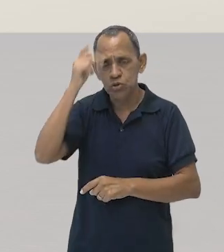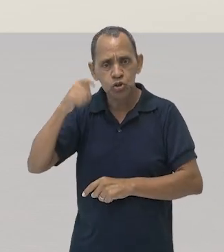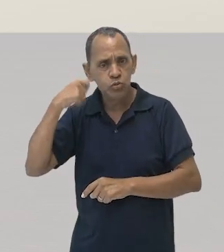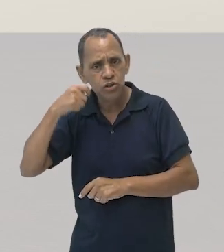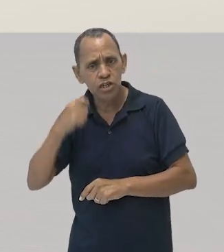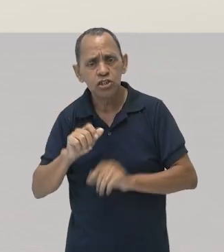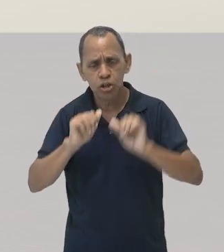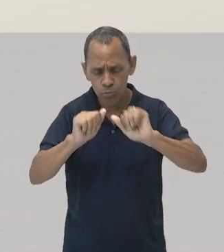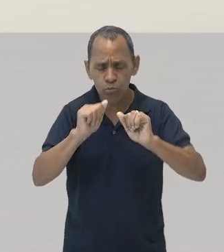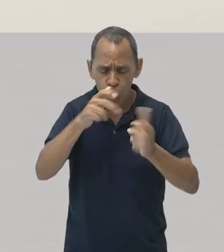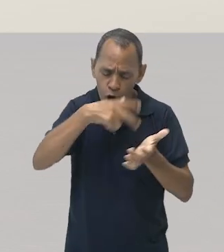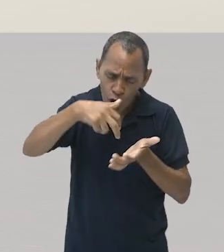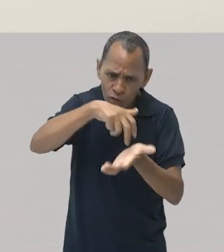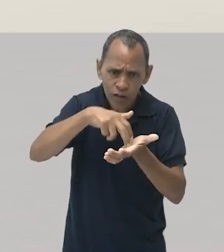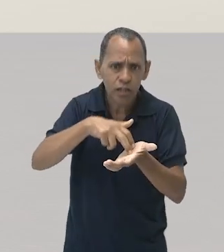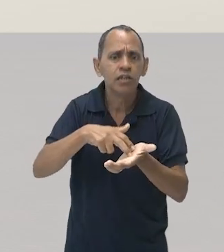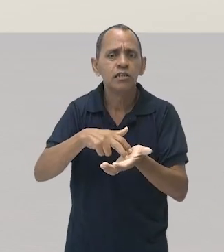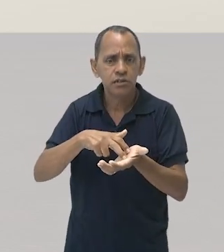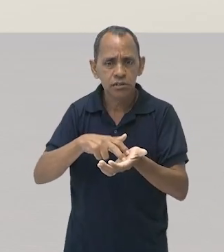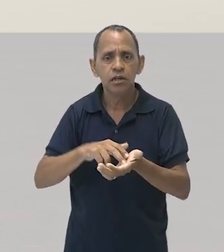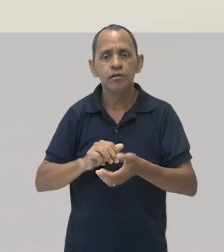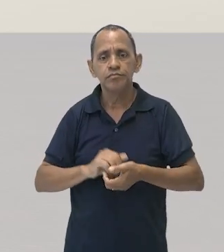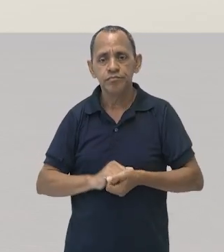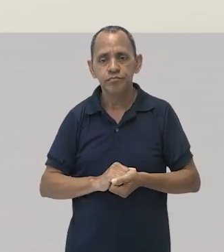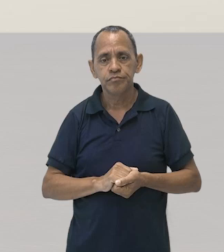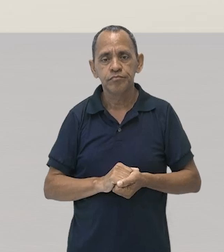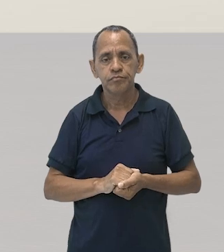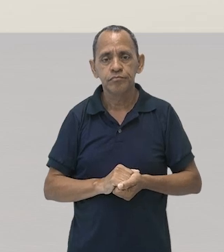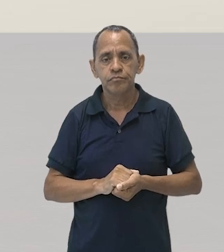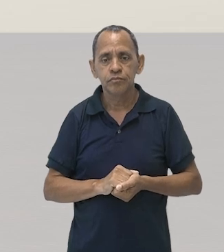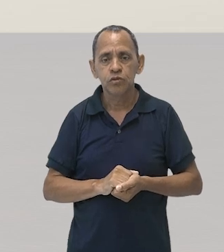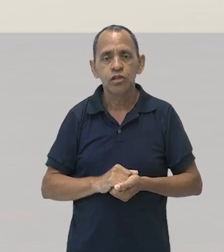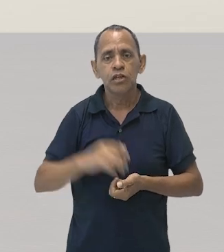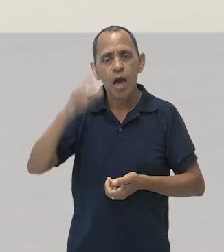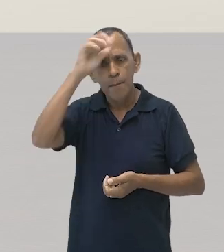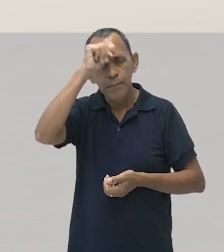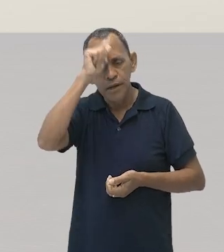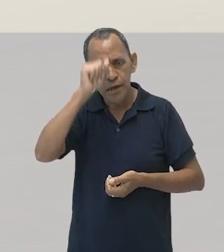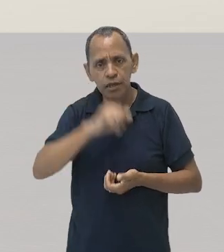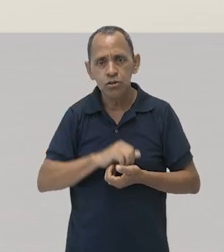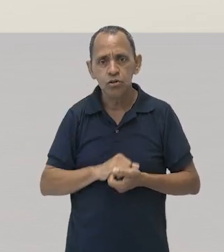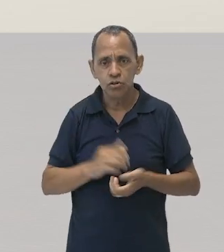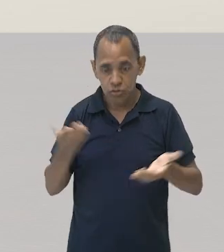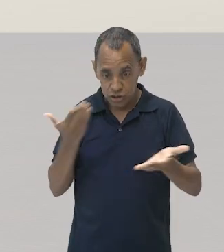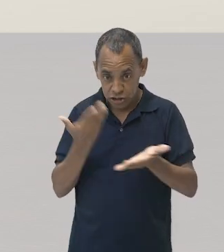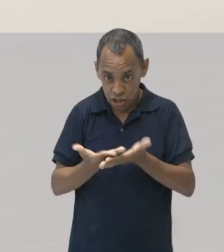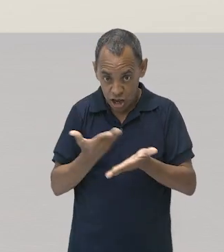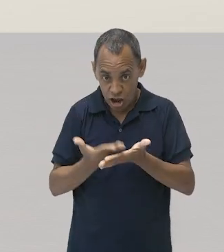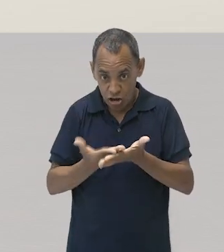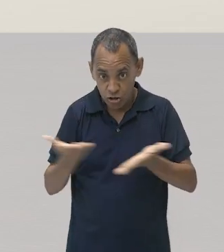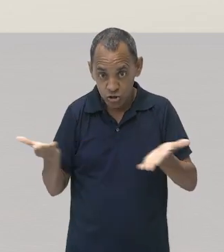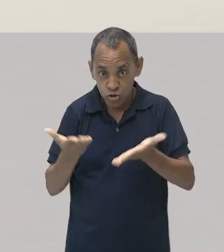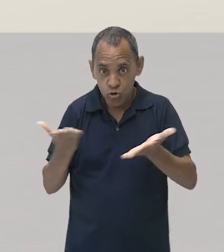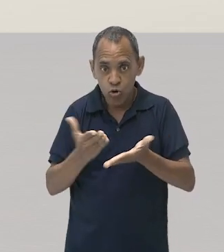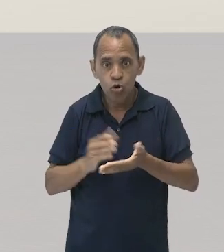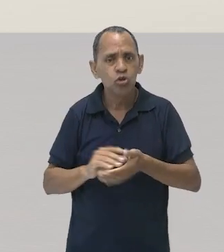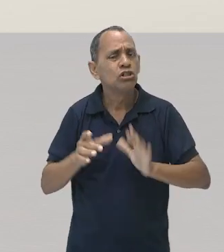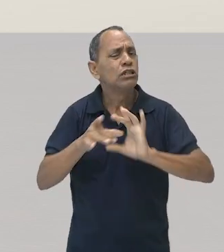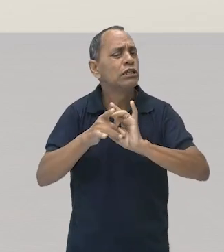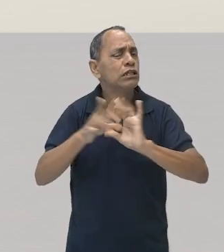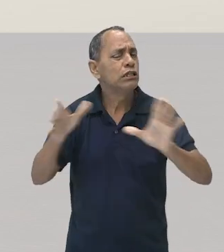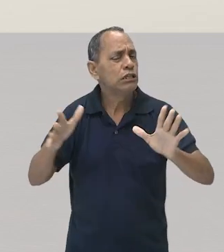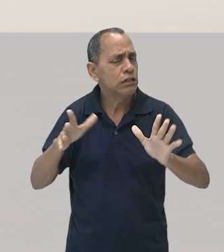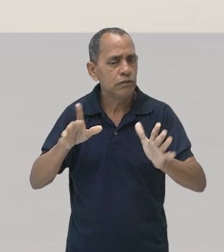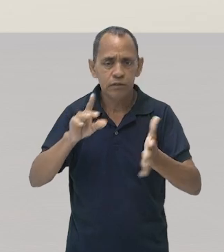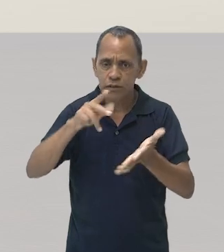que eu quero que vocês aprendam na aula de hoje, tá certo? Que a dança é livre, é para todo mundo. Continuando a